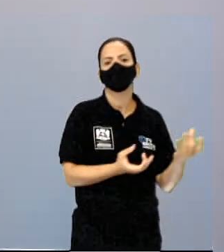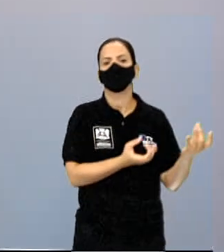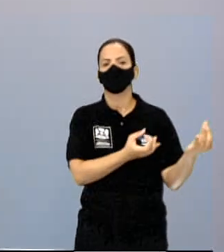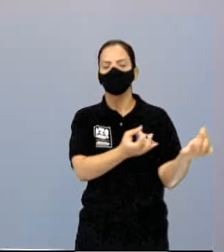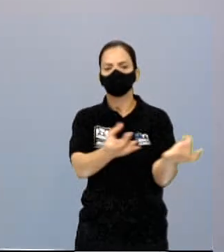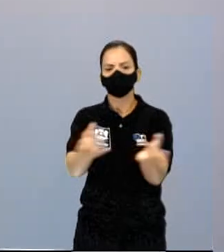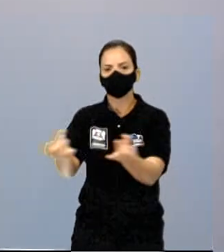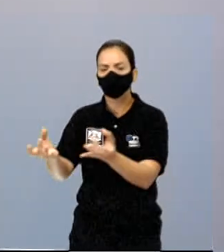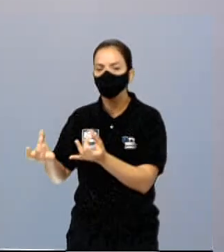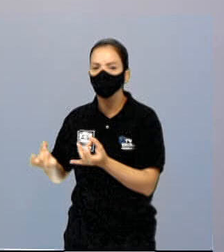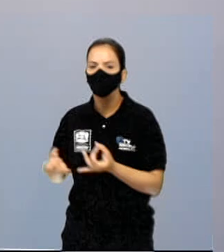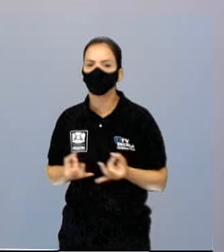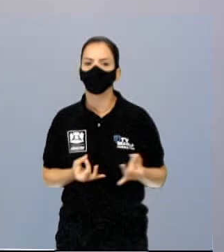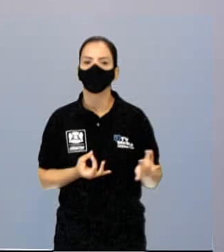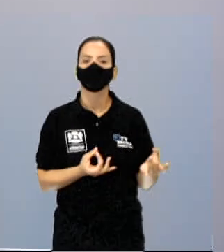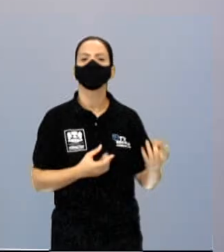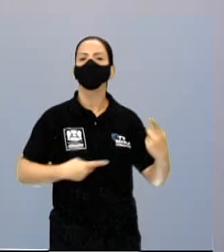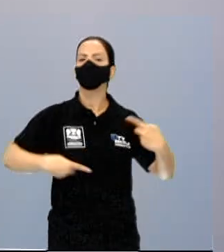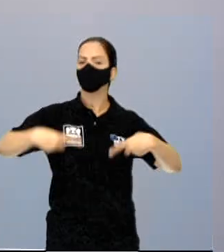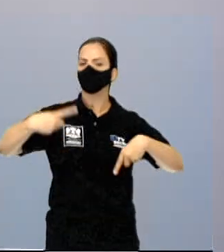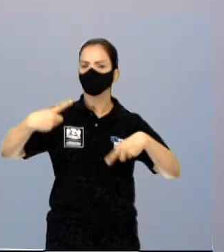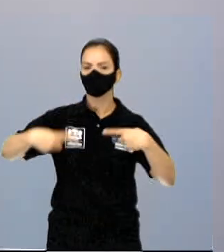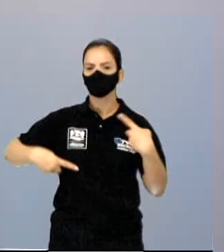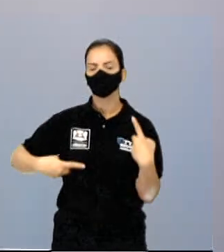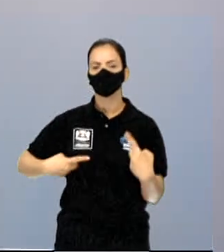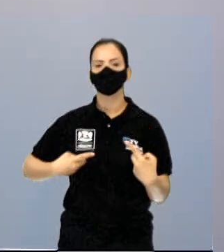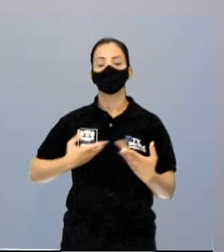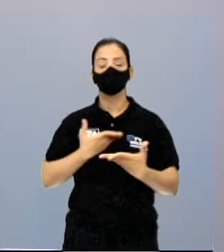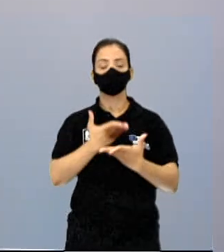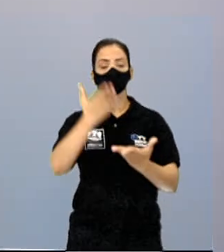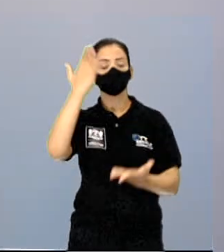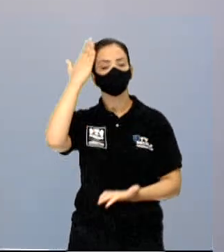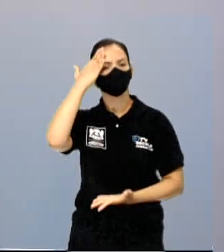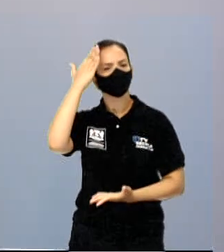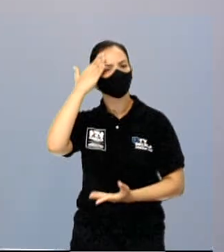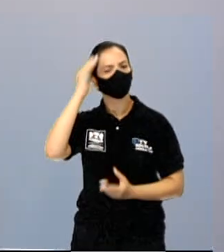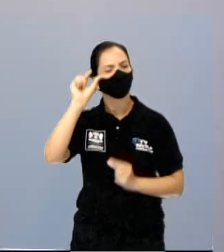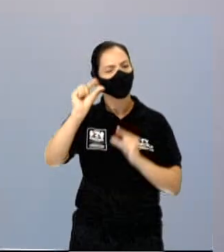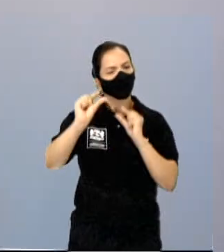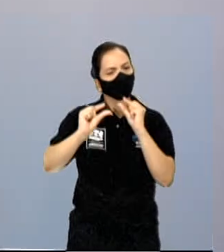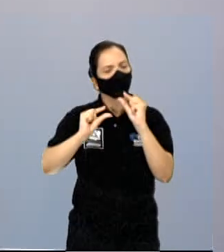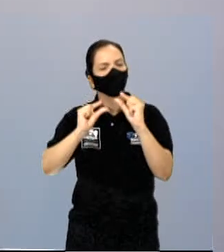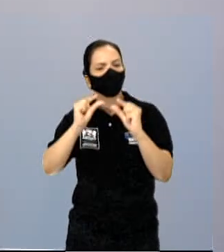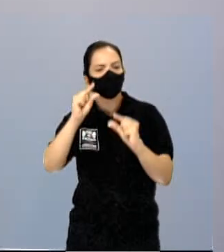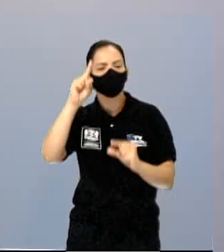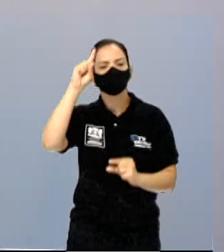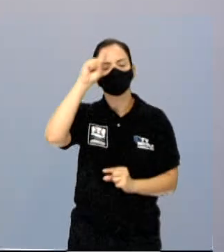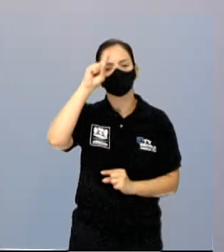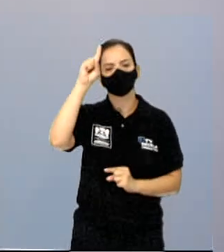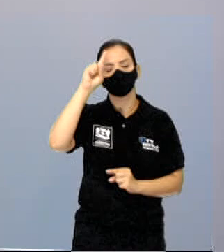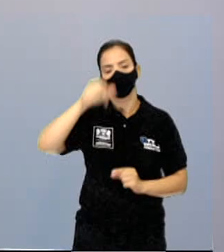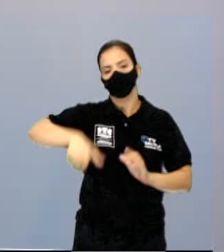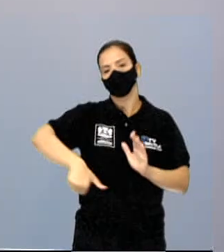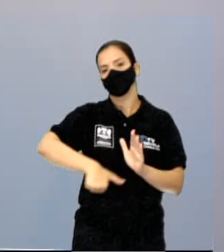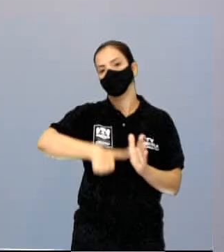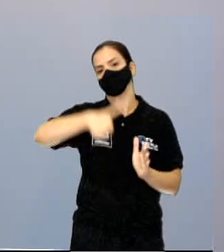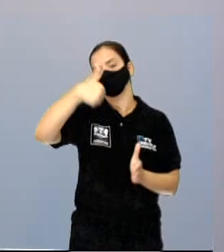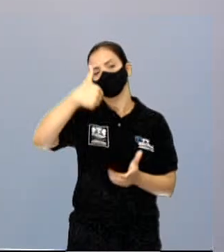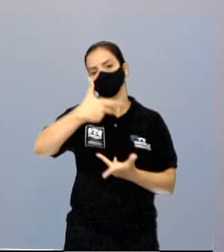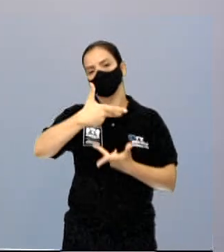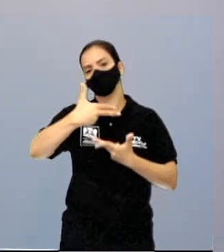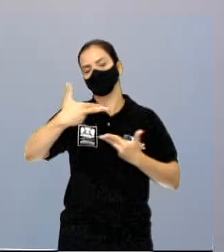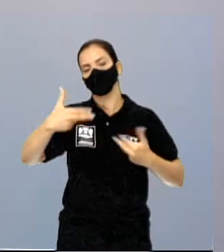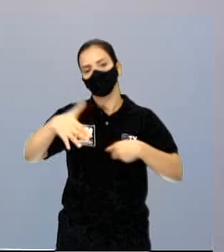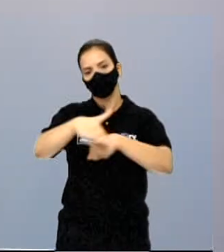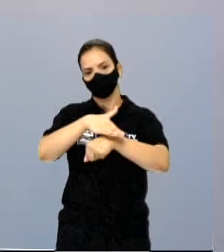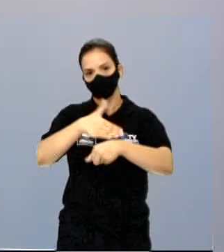comerciais, como era a questão da política, para que vocês entendam pouco a pouco como era esse dia a dia. O primeiro ponto que eu quero falar com